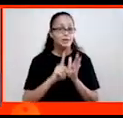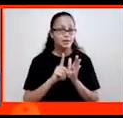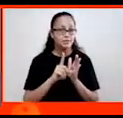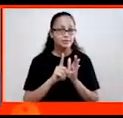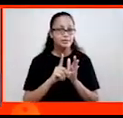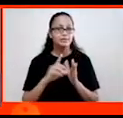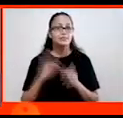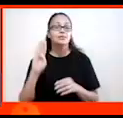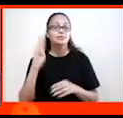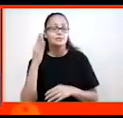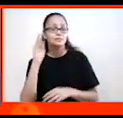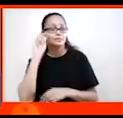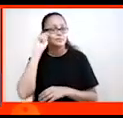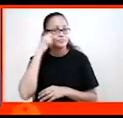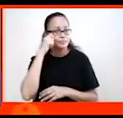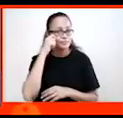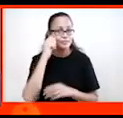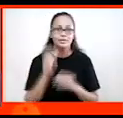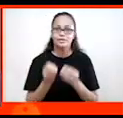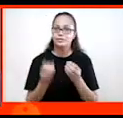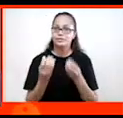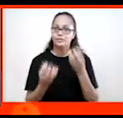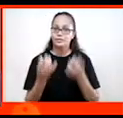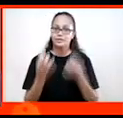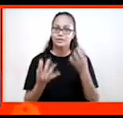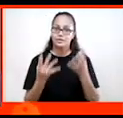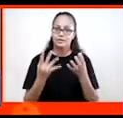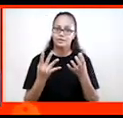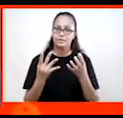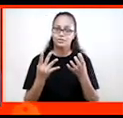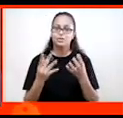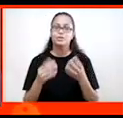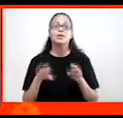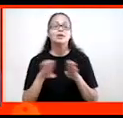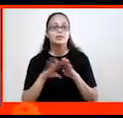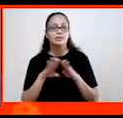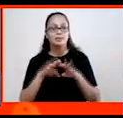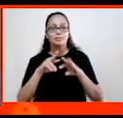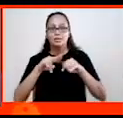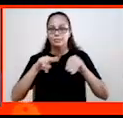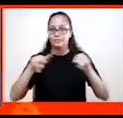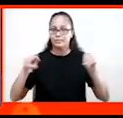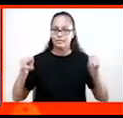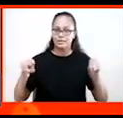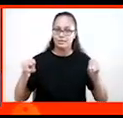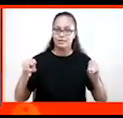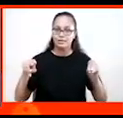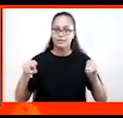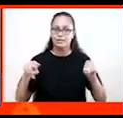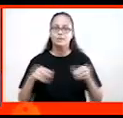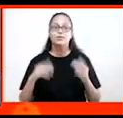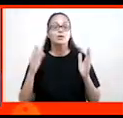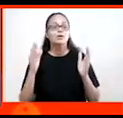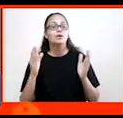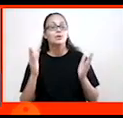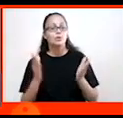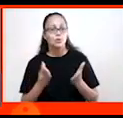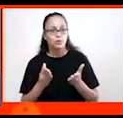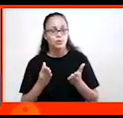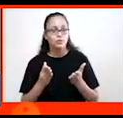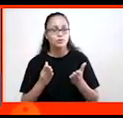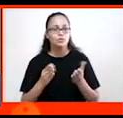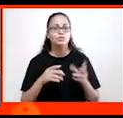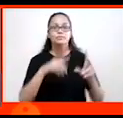do carvão e da era do carvão mineral. Na aula de hoje, nós vamos iniciar outro assunto dentro do estudo da